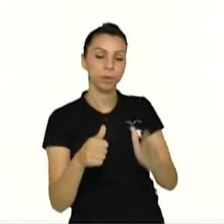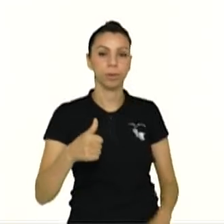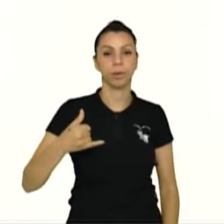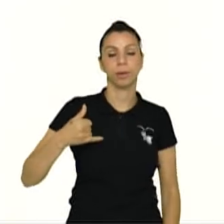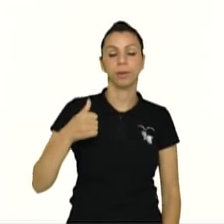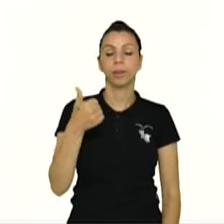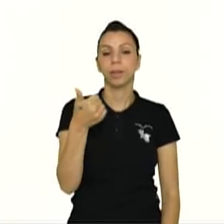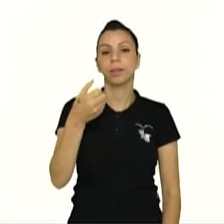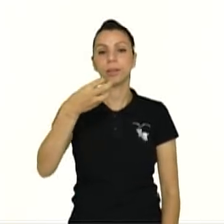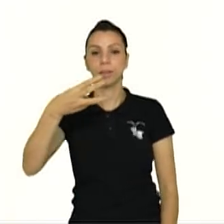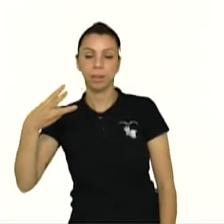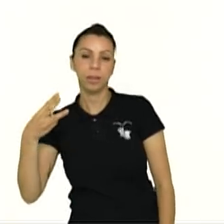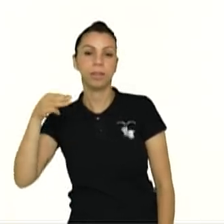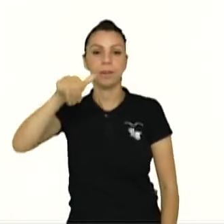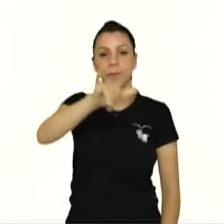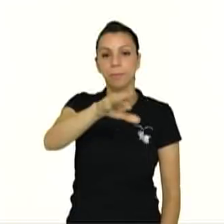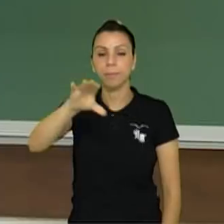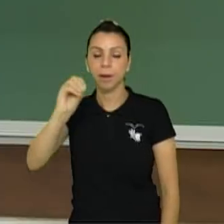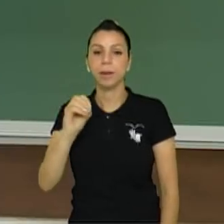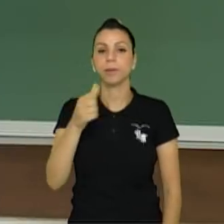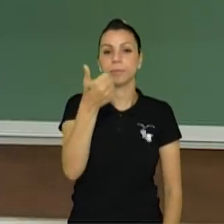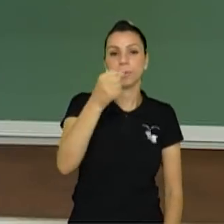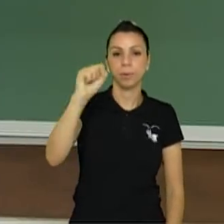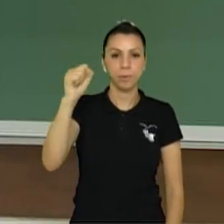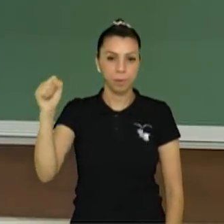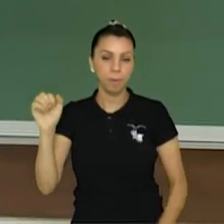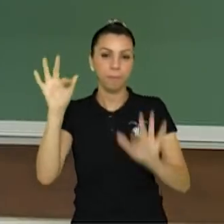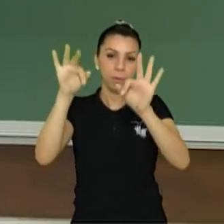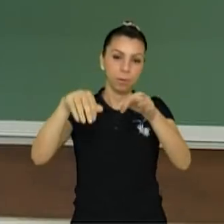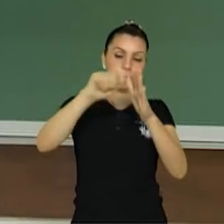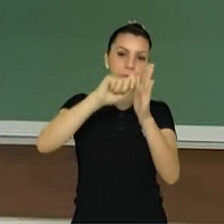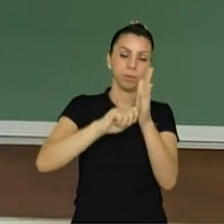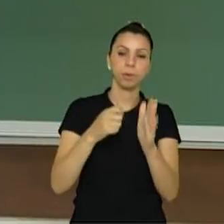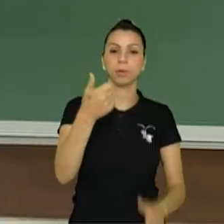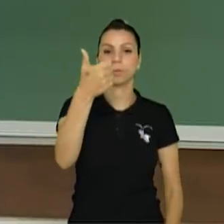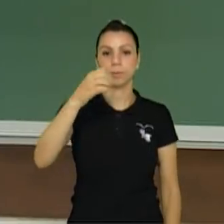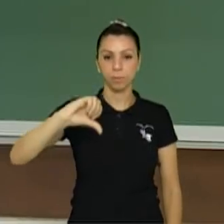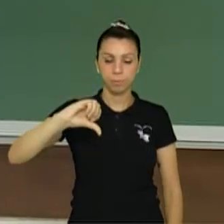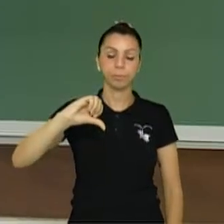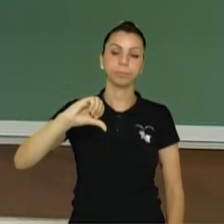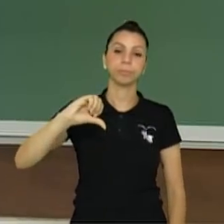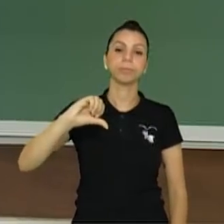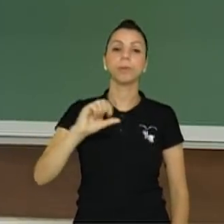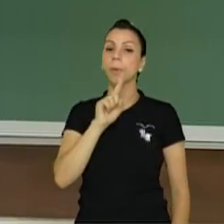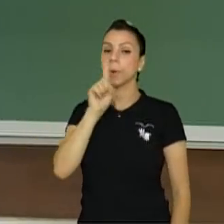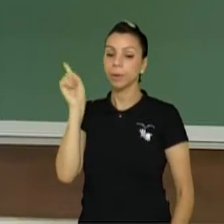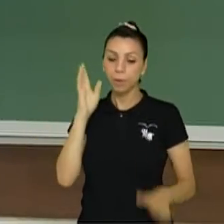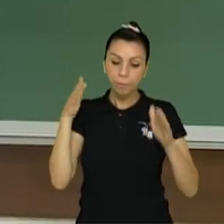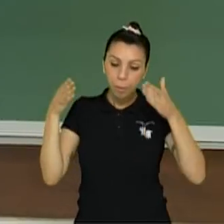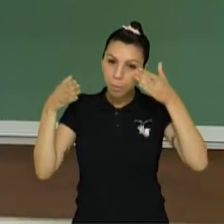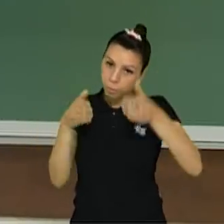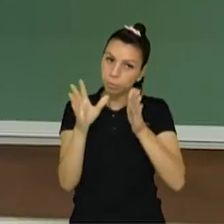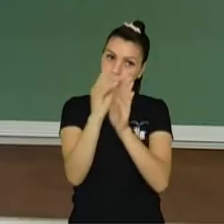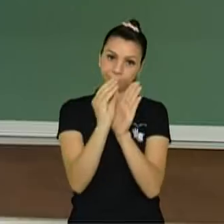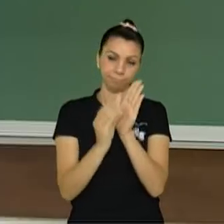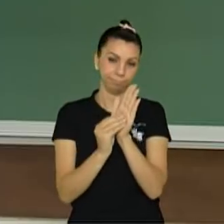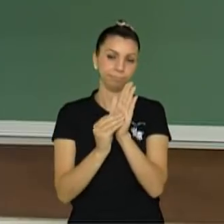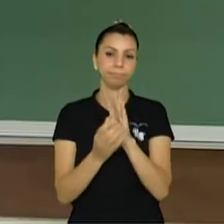de 1888, final do século XIX. E aqui, gente, vamos focar aqui em alguns